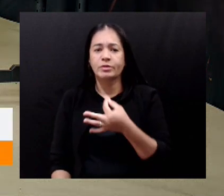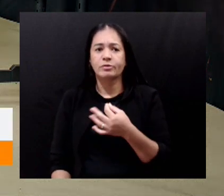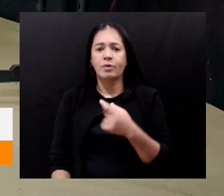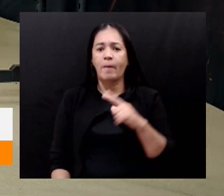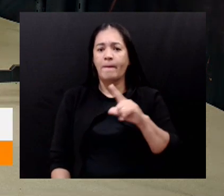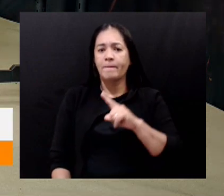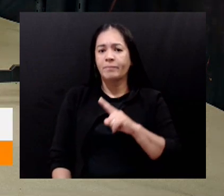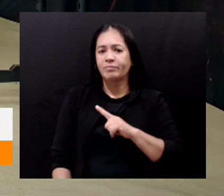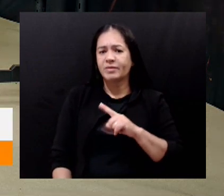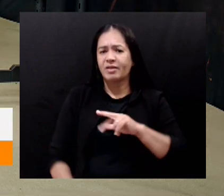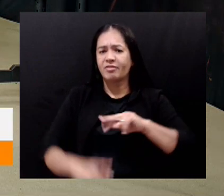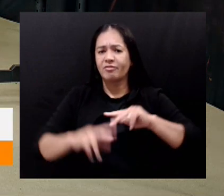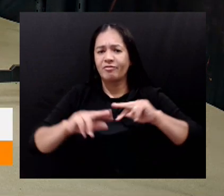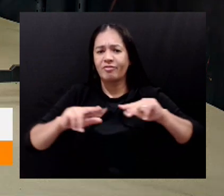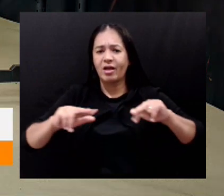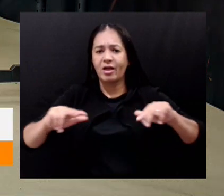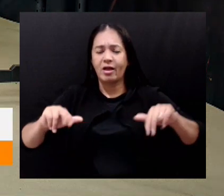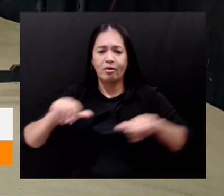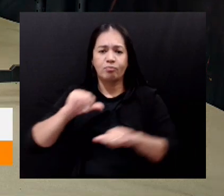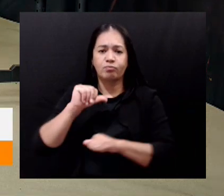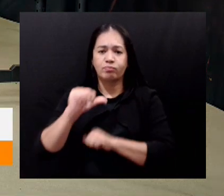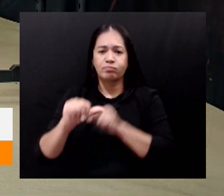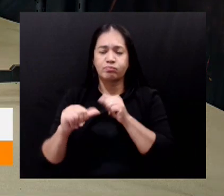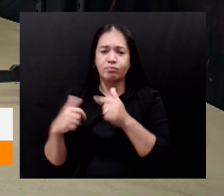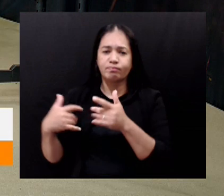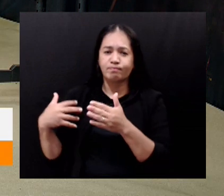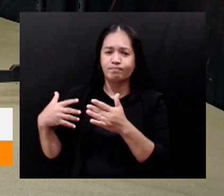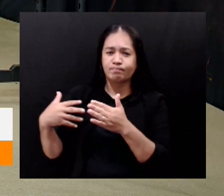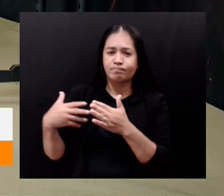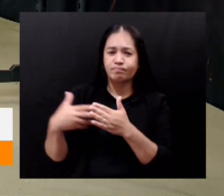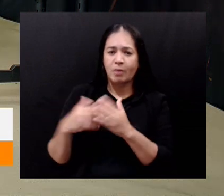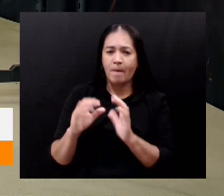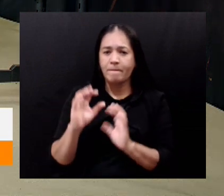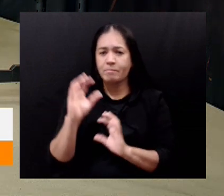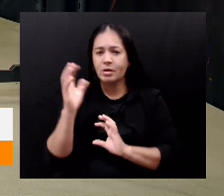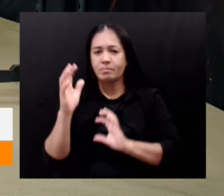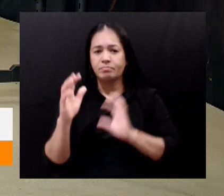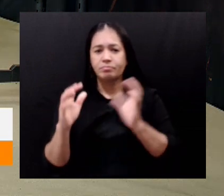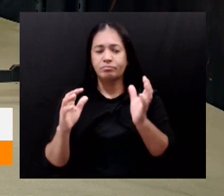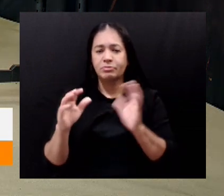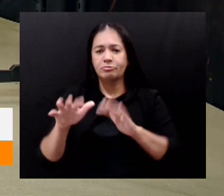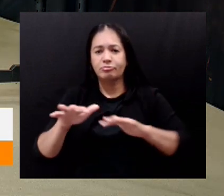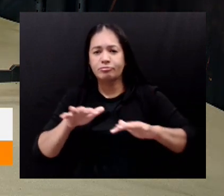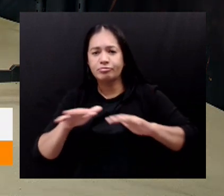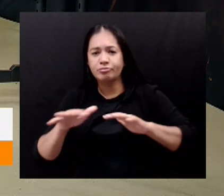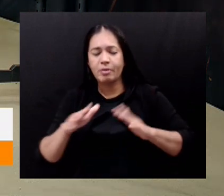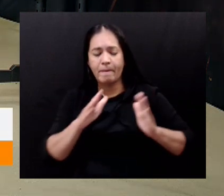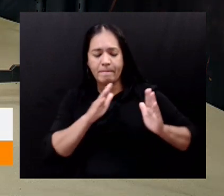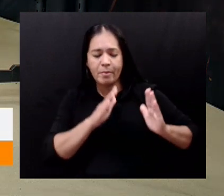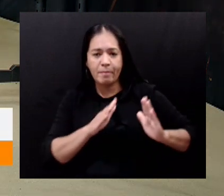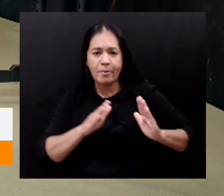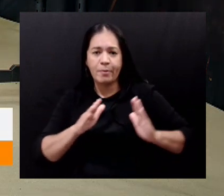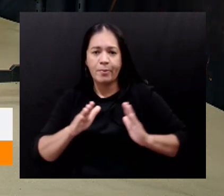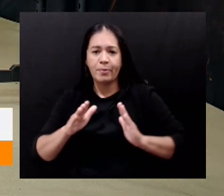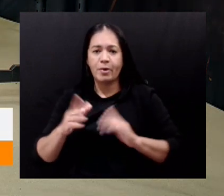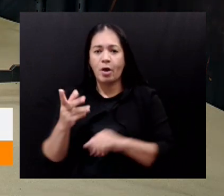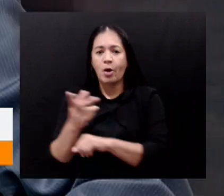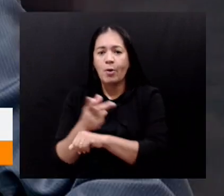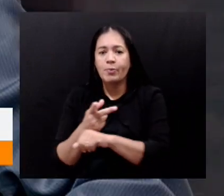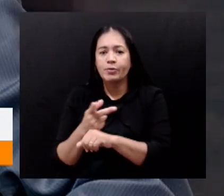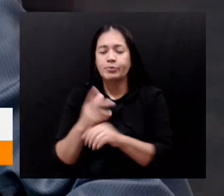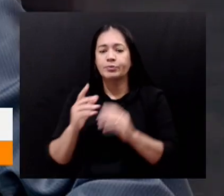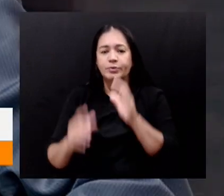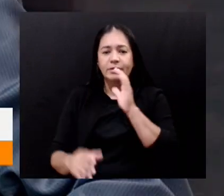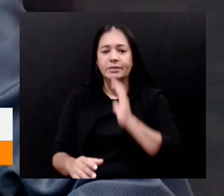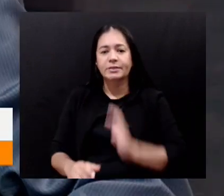vêm acontecendo, e quando essas mudanças acontecem, elas mexem com esse processo da busca da cidadania? Quanto